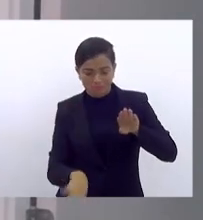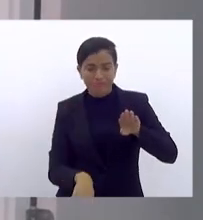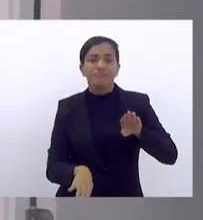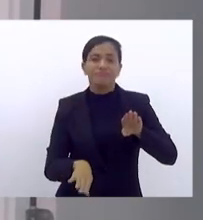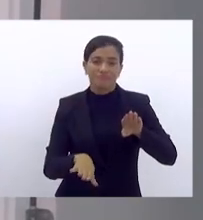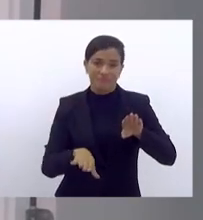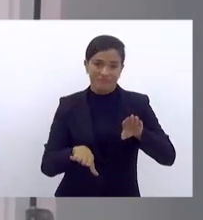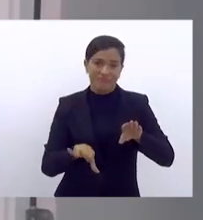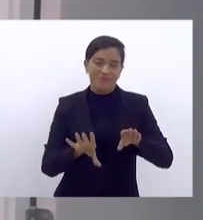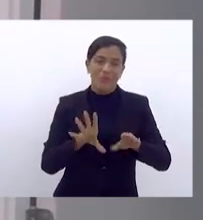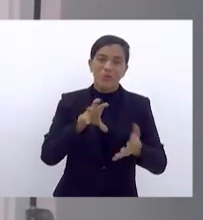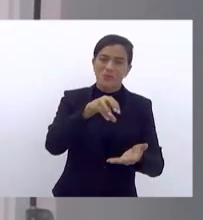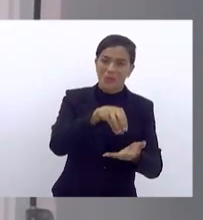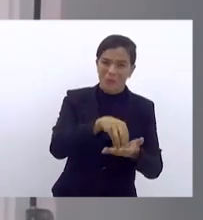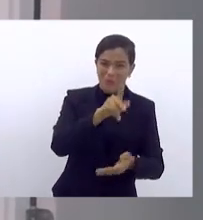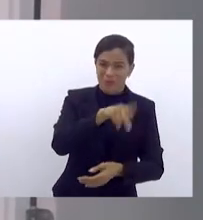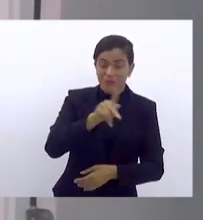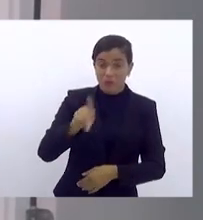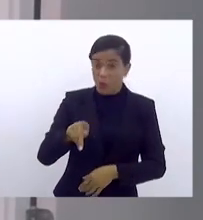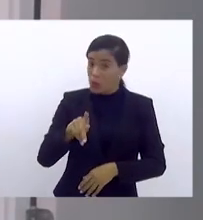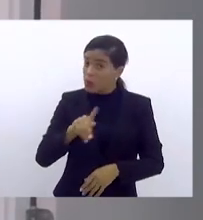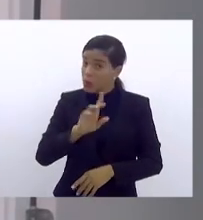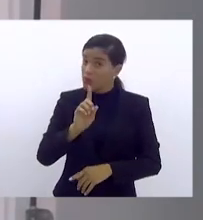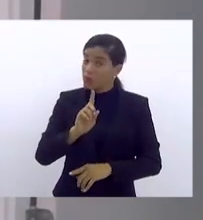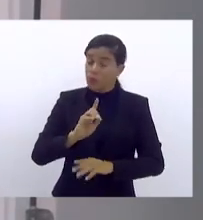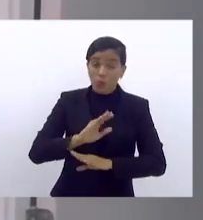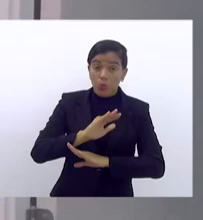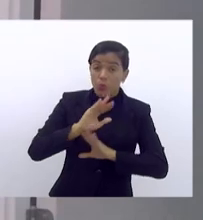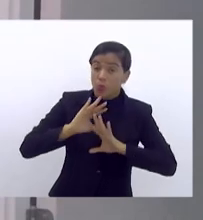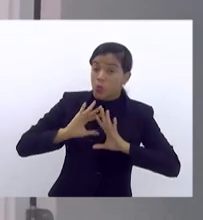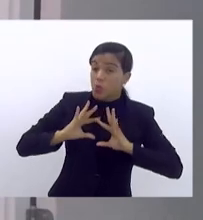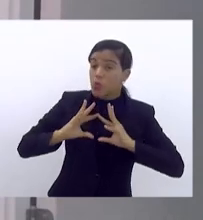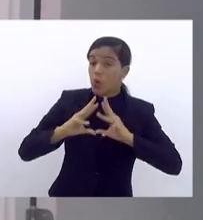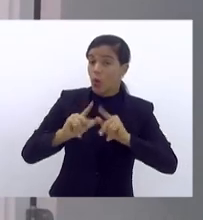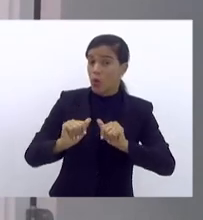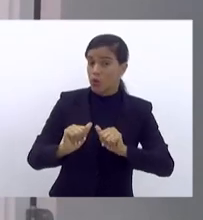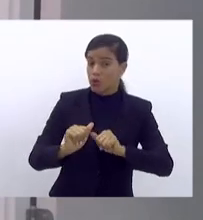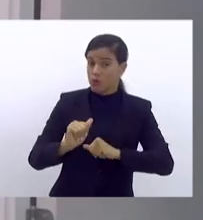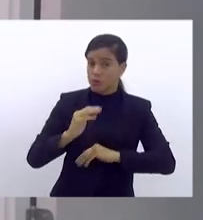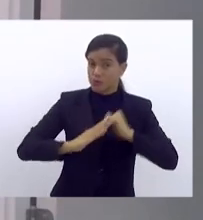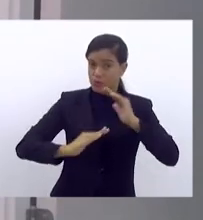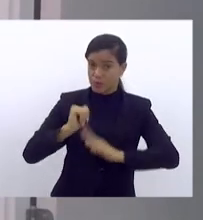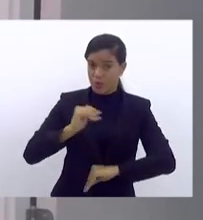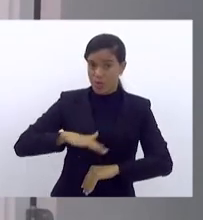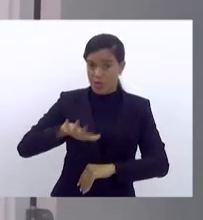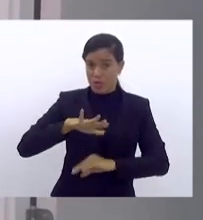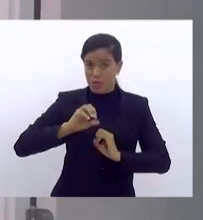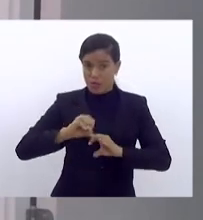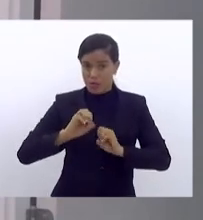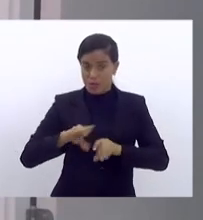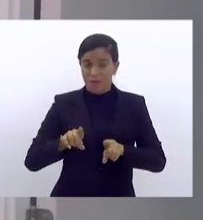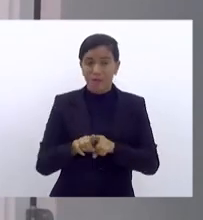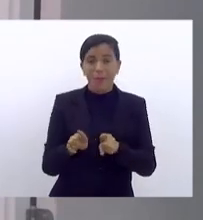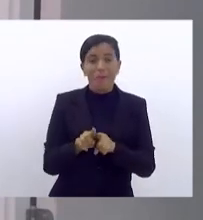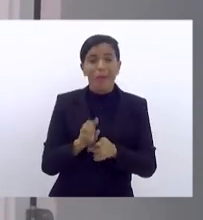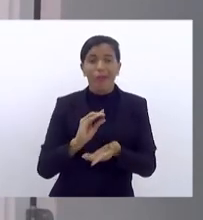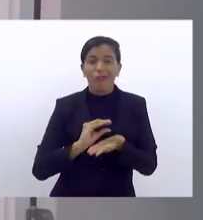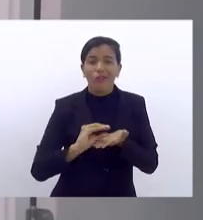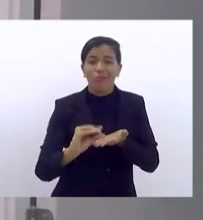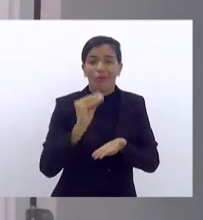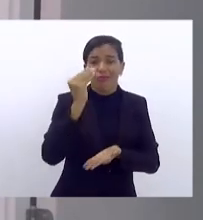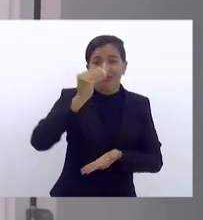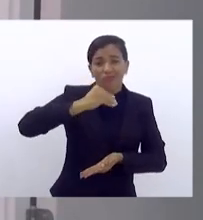setor não só de professores de todos os trabalhadores do setor o pouco investimento no aprimoramento dos